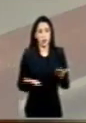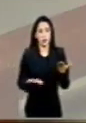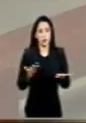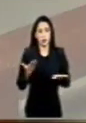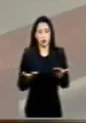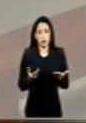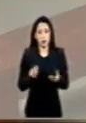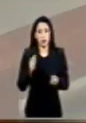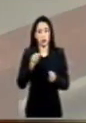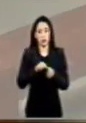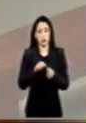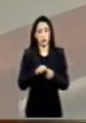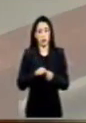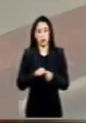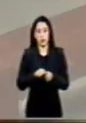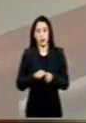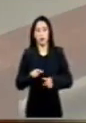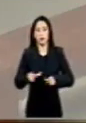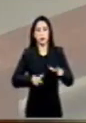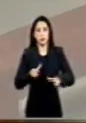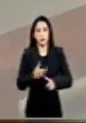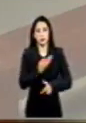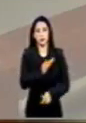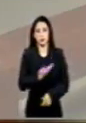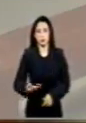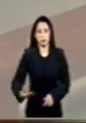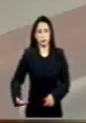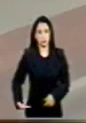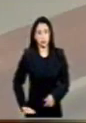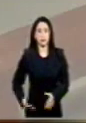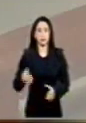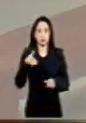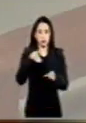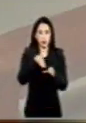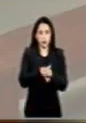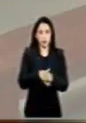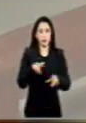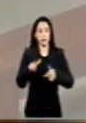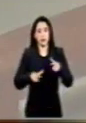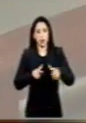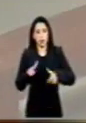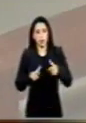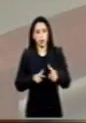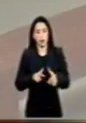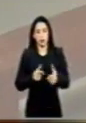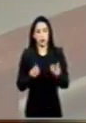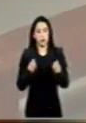servidor público, dentro das suas atribuições, perceba, ele não está agindo com conduta pessoal.